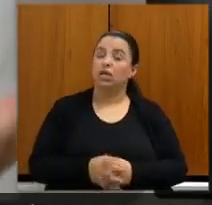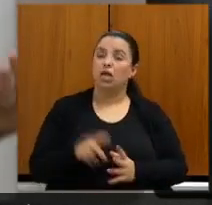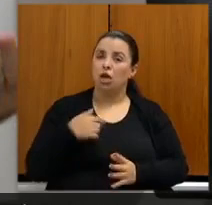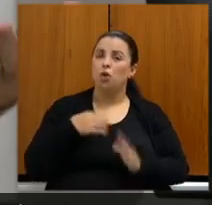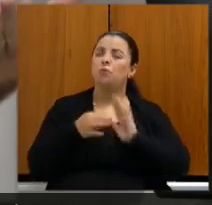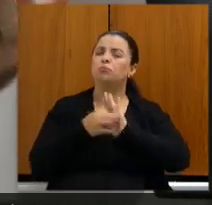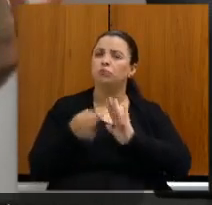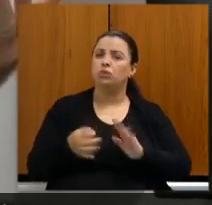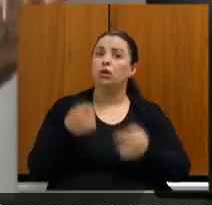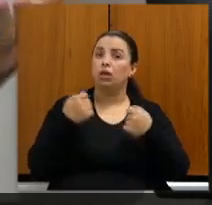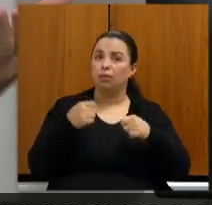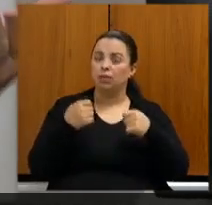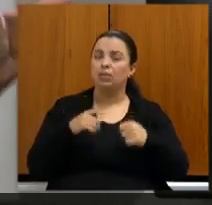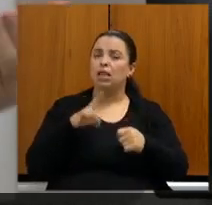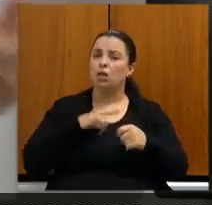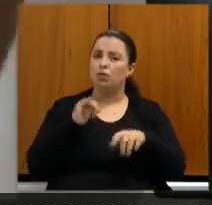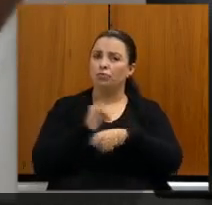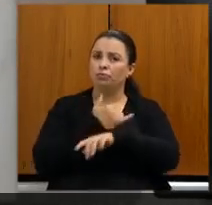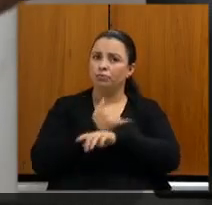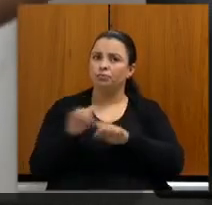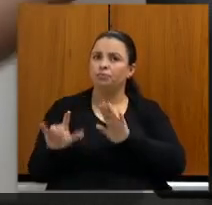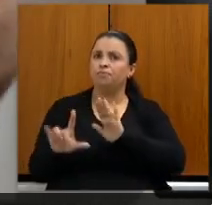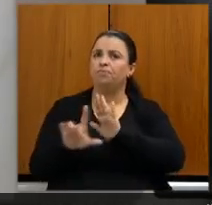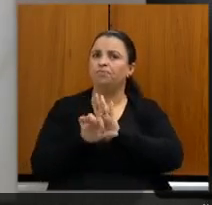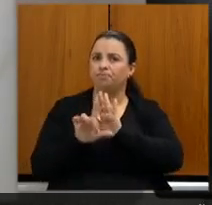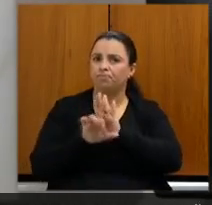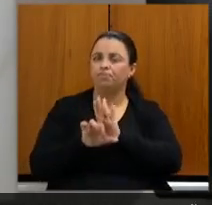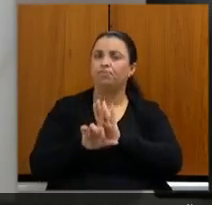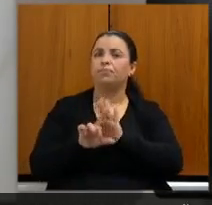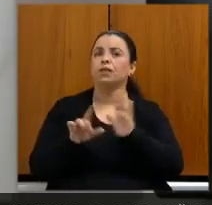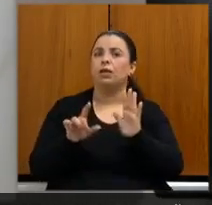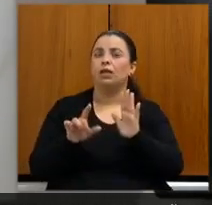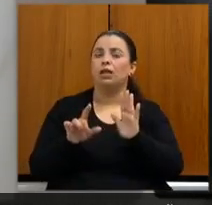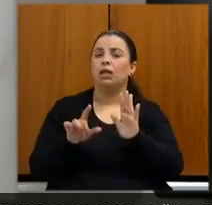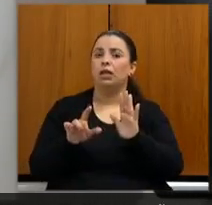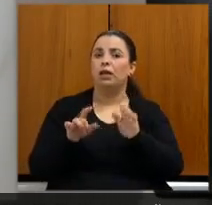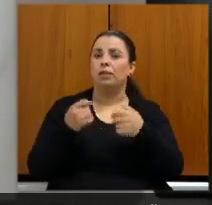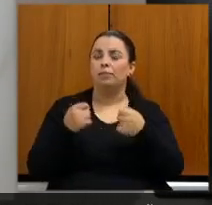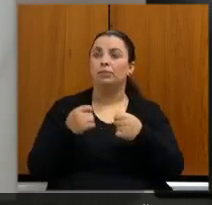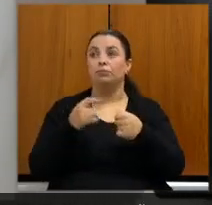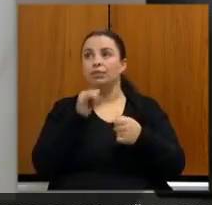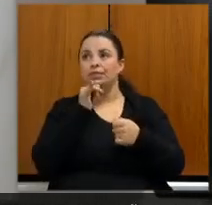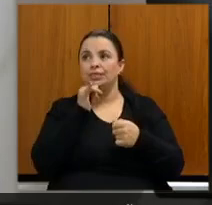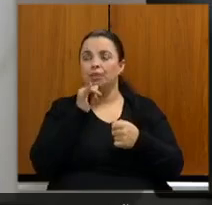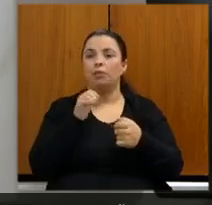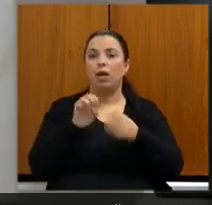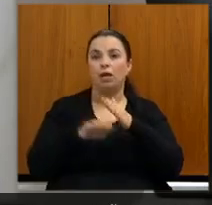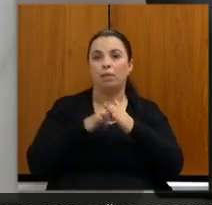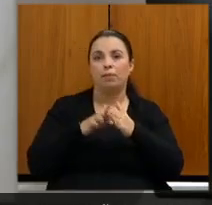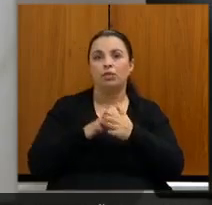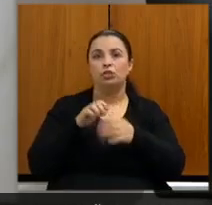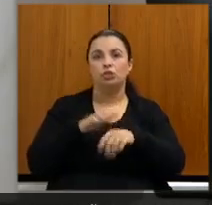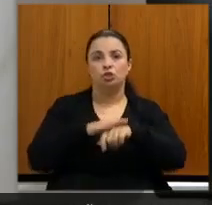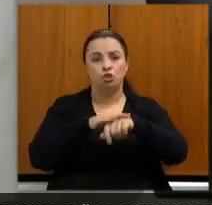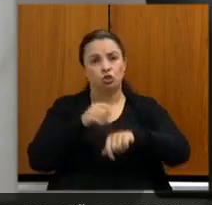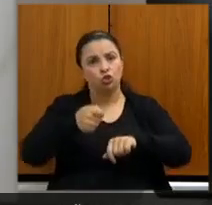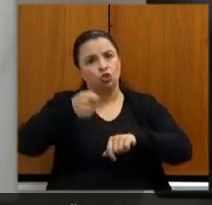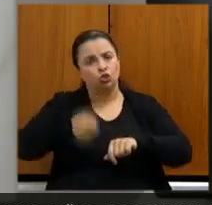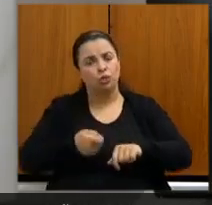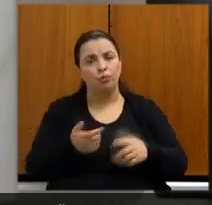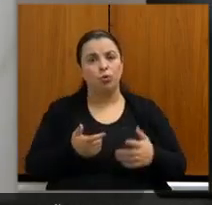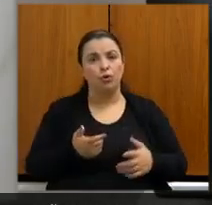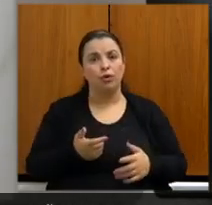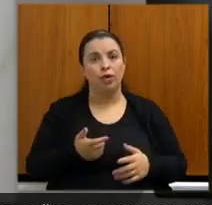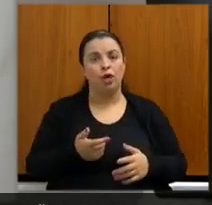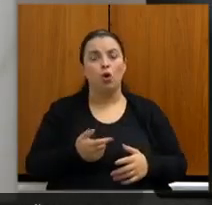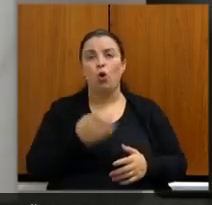Andréia e a mesa convocou a empresa ou Prefeito tal não veio que isso seja